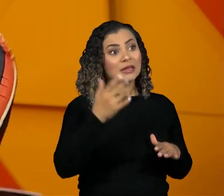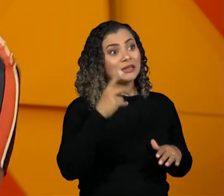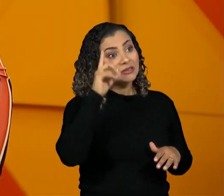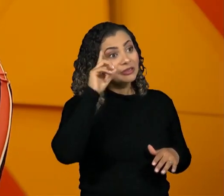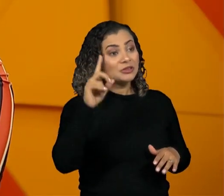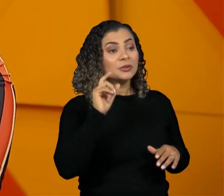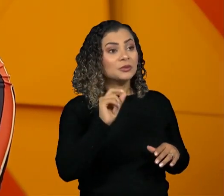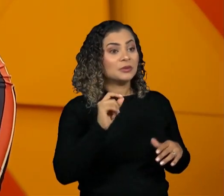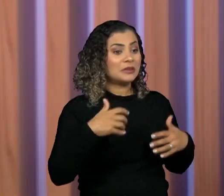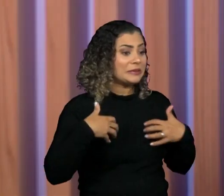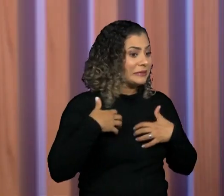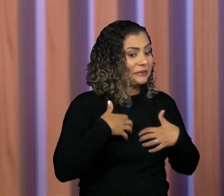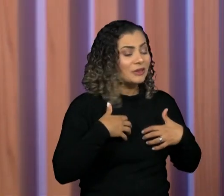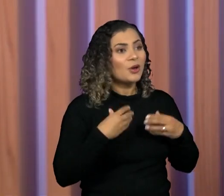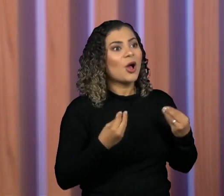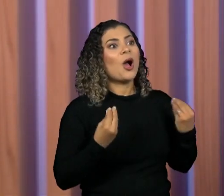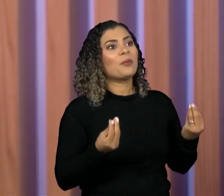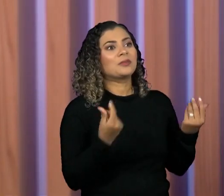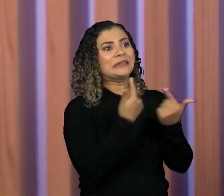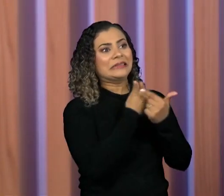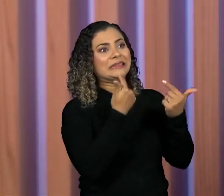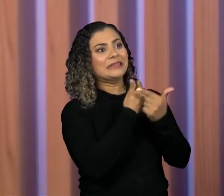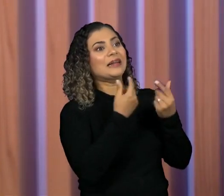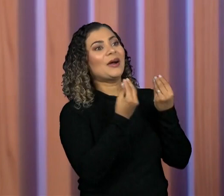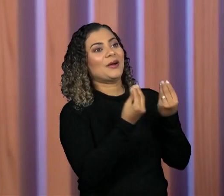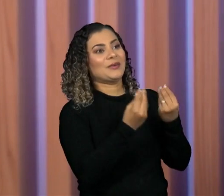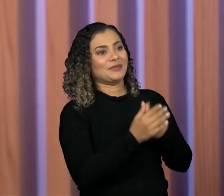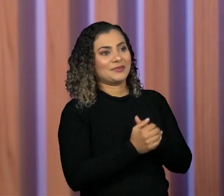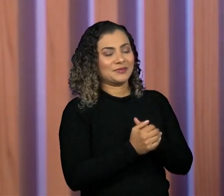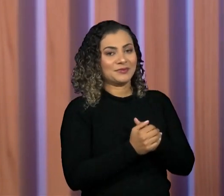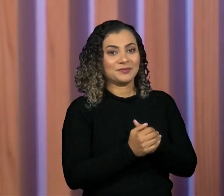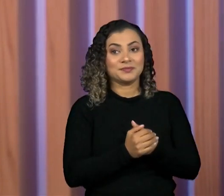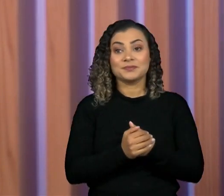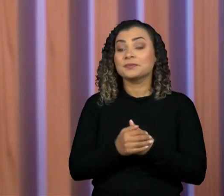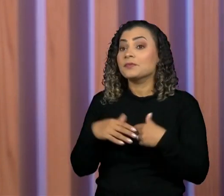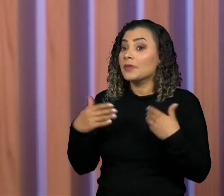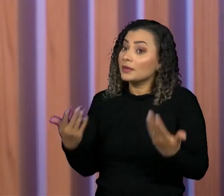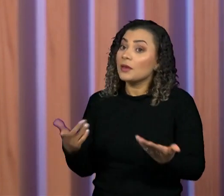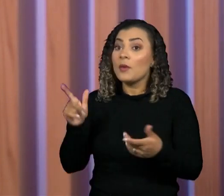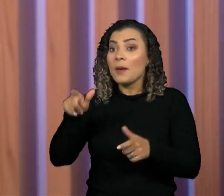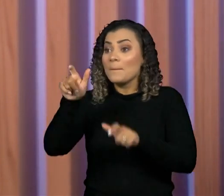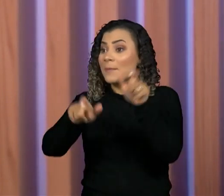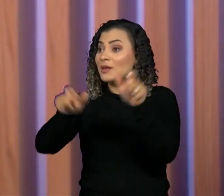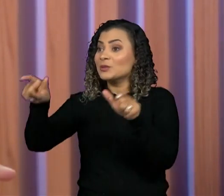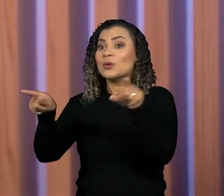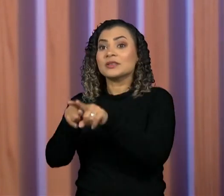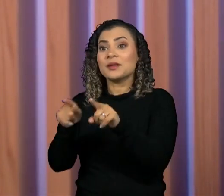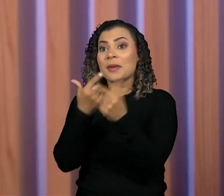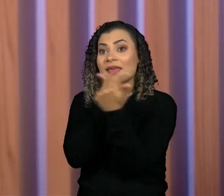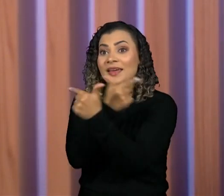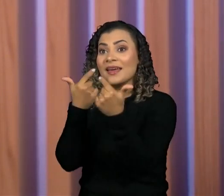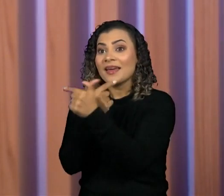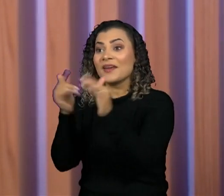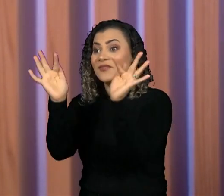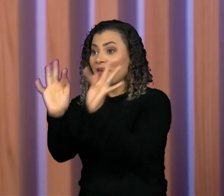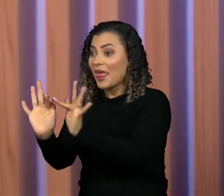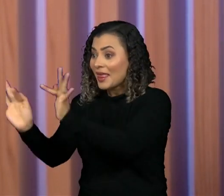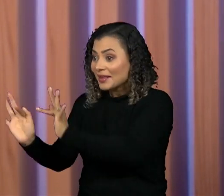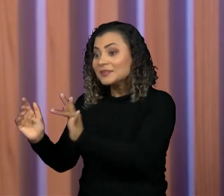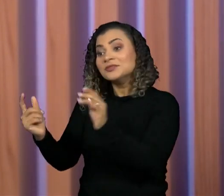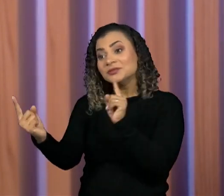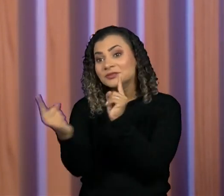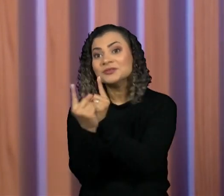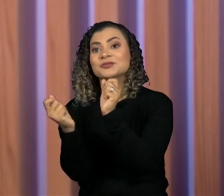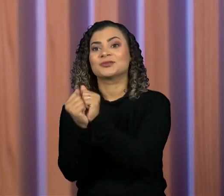de felicidade? Então, é ficar perto de pessoas bem-humoradas, né?